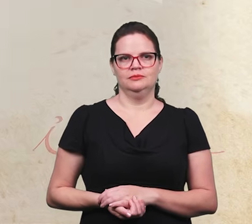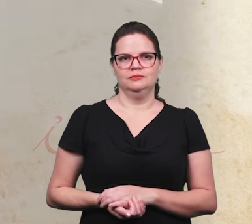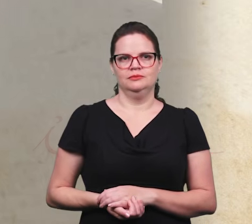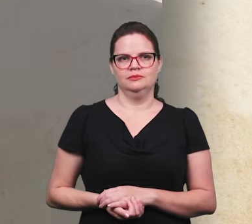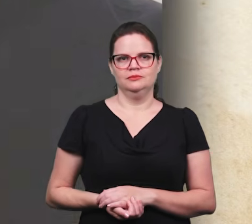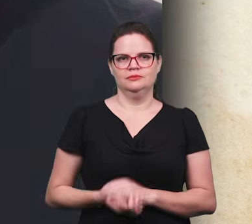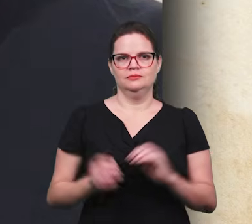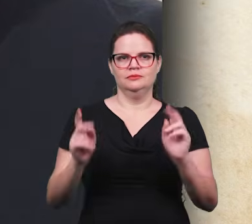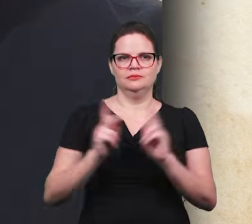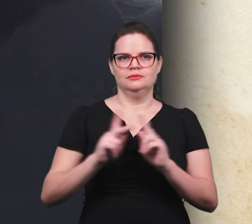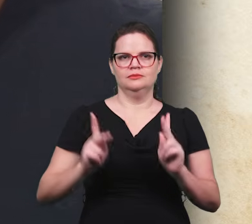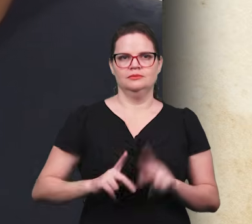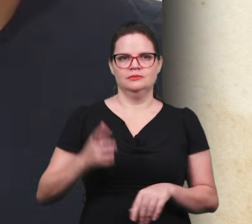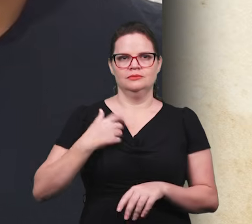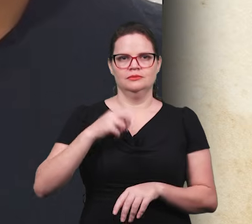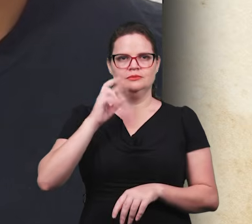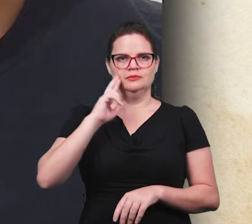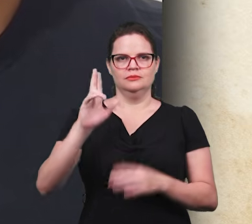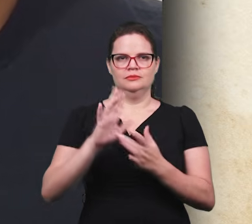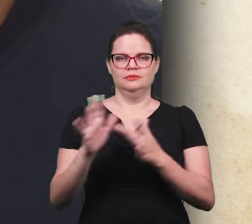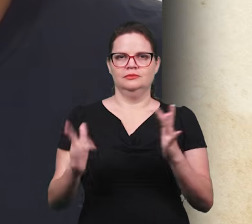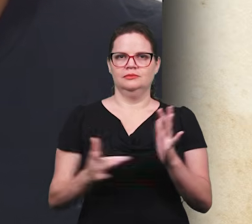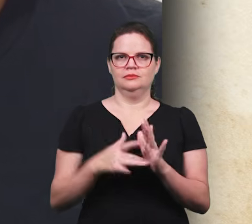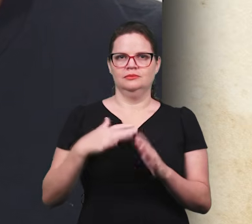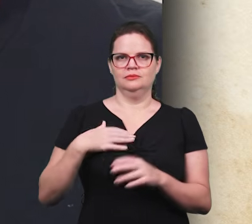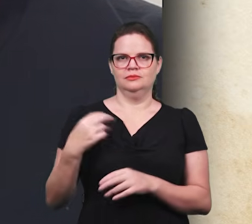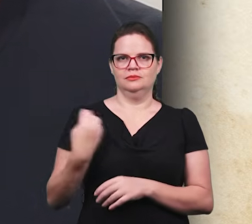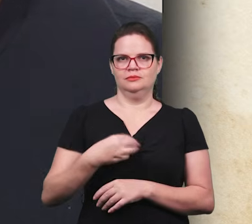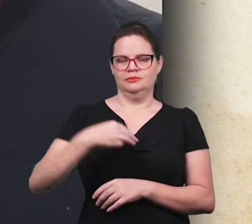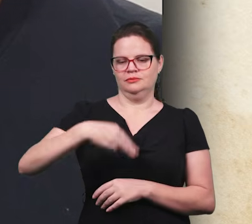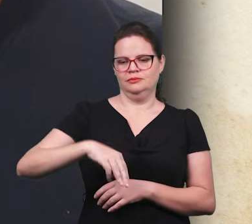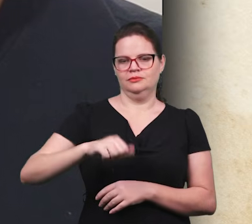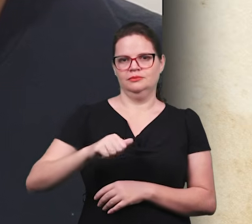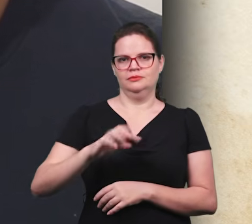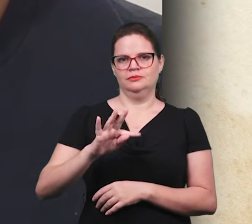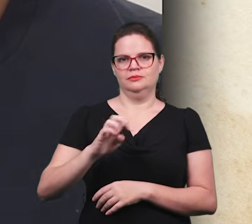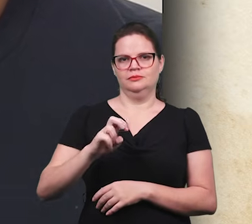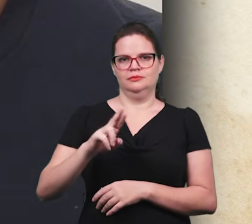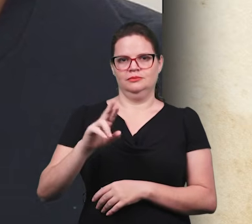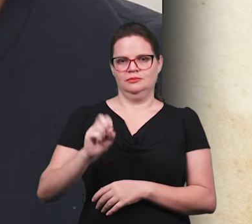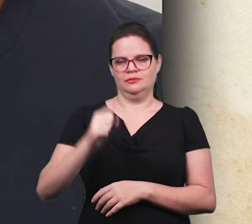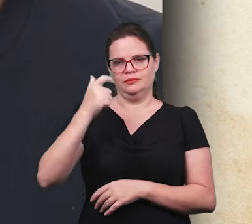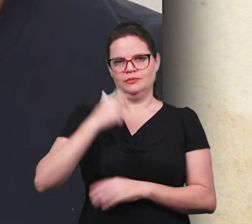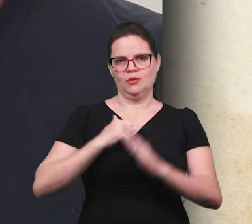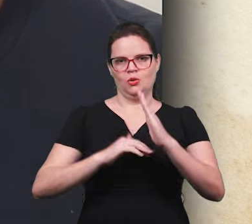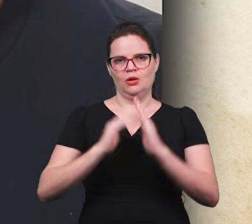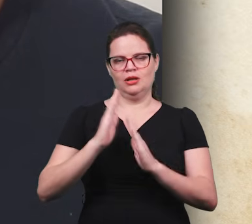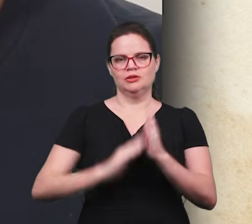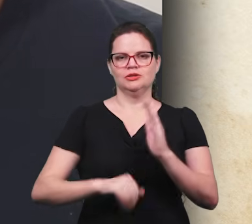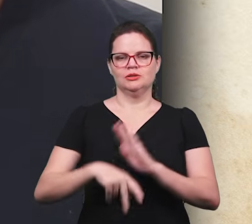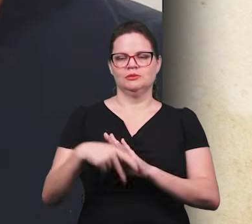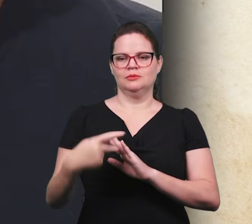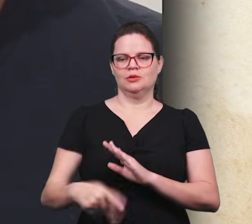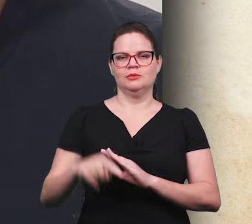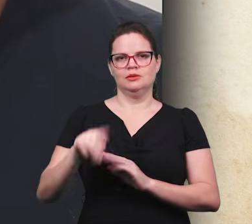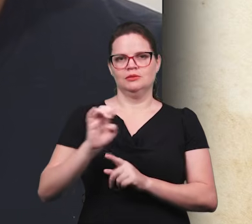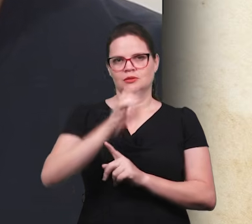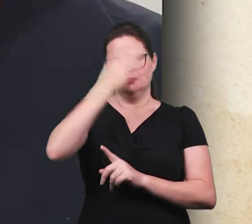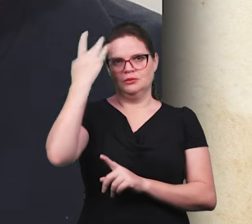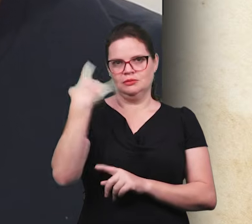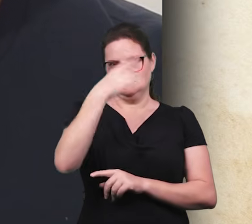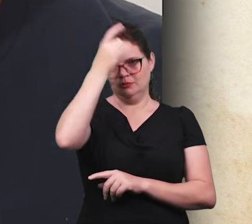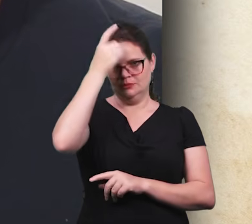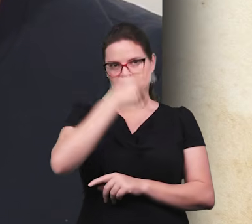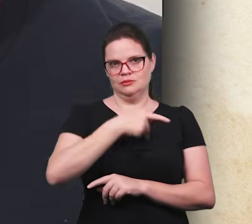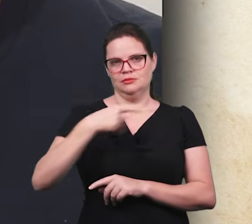A paz do Senhor Jesus, meu nome é Matheus, eu sou de Colatina, Espírito Santo, sou da igreja de São Silvano, ministério do